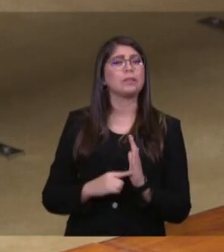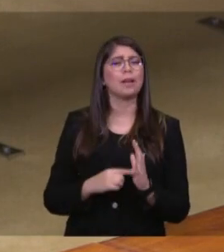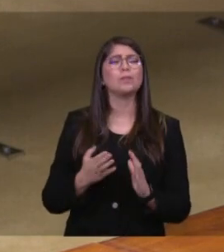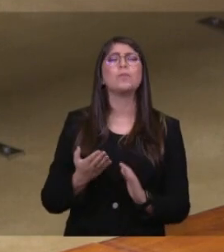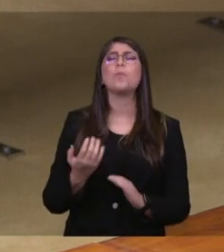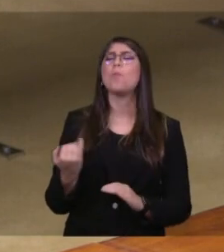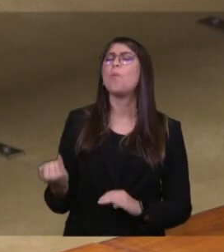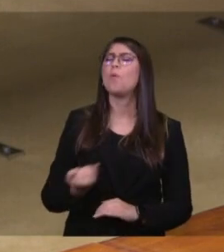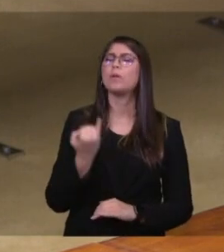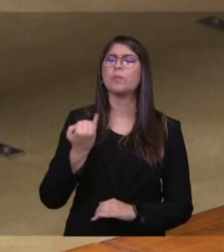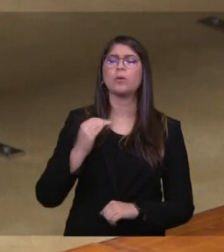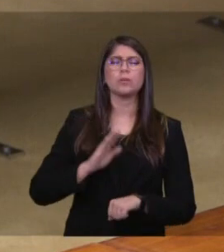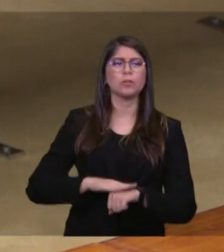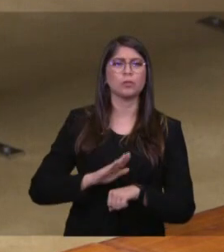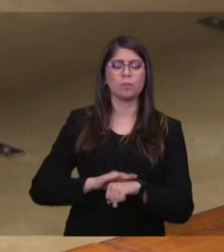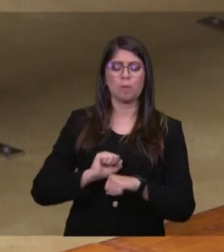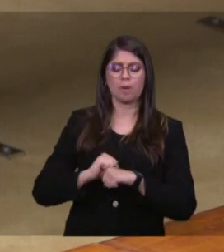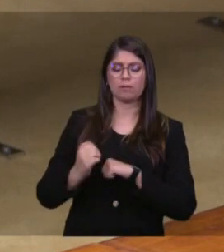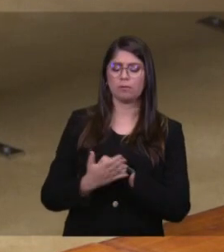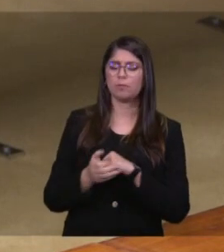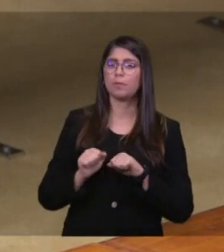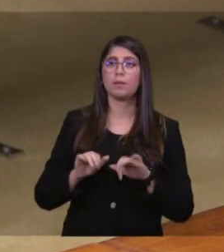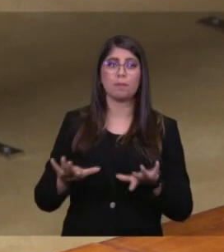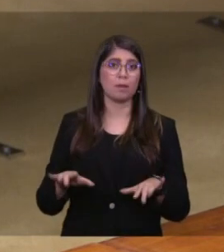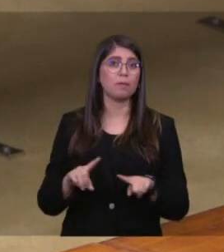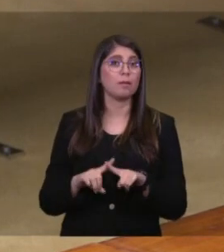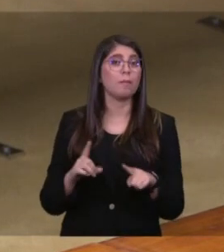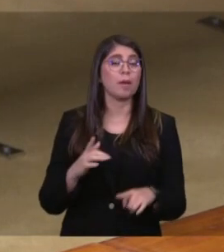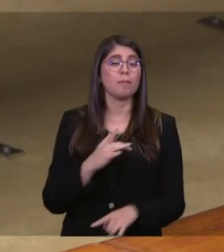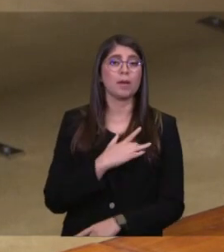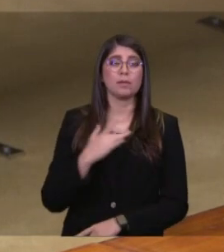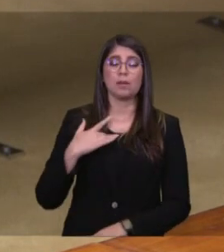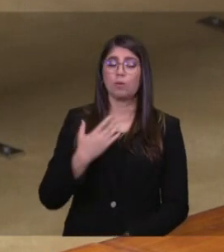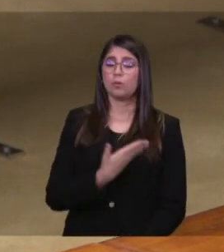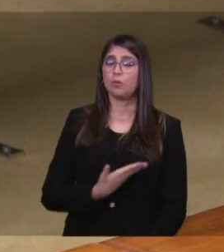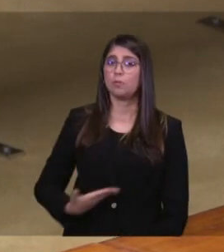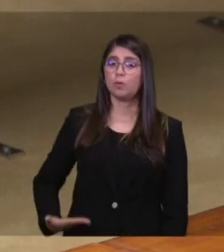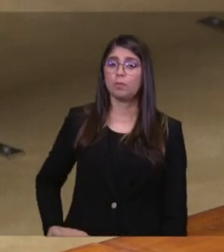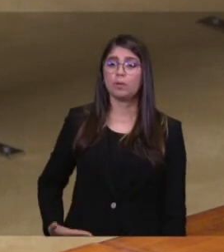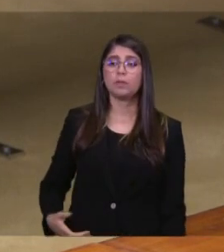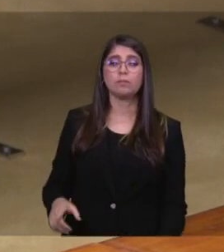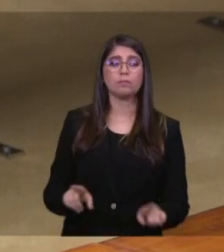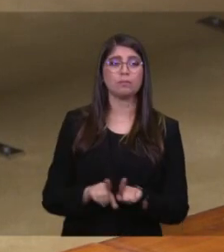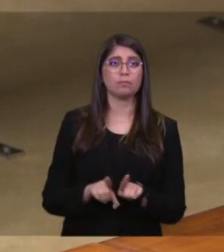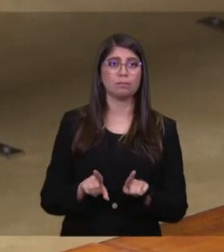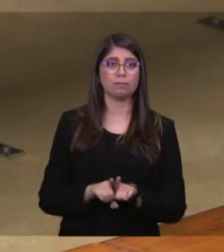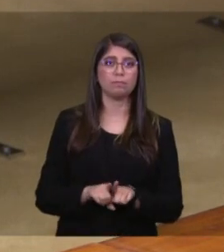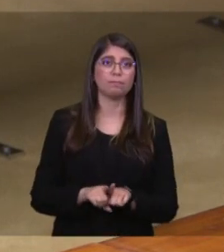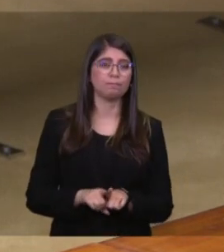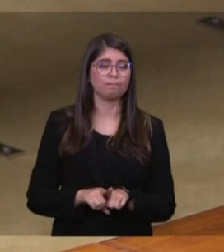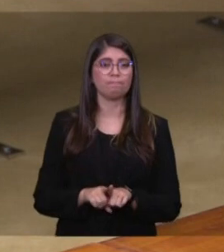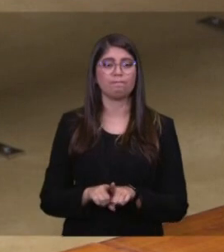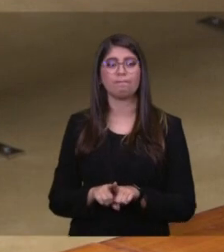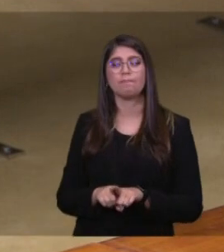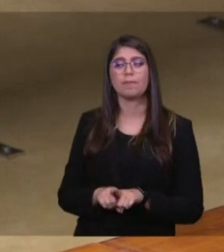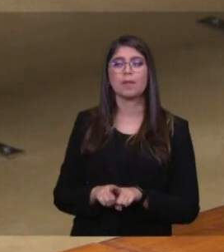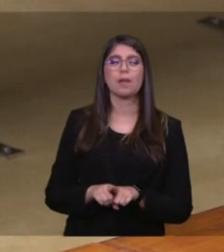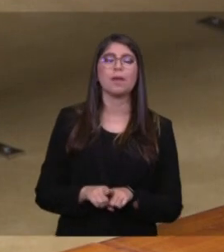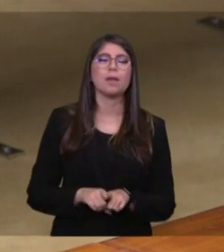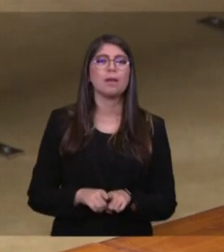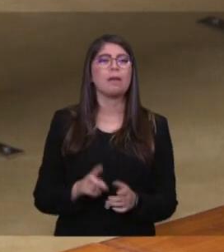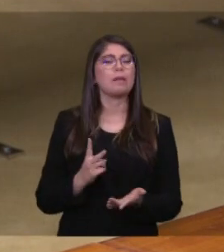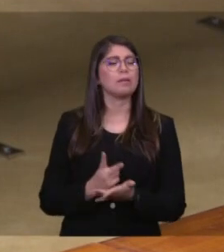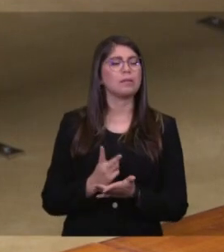da pandemia, é importantíssimo para a saúde pública e prestigia, sempre que